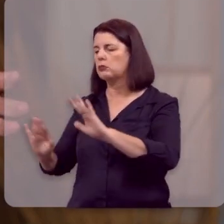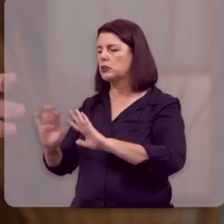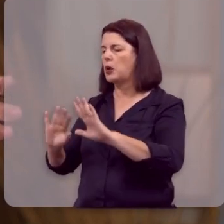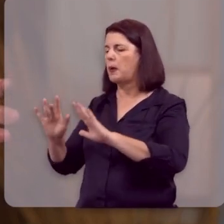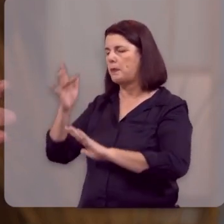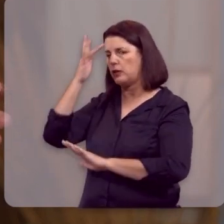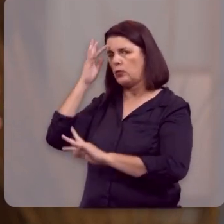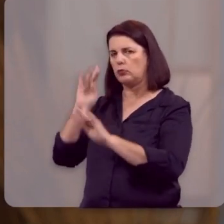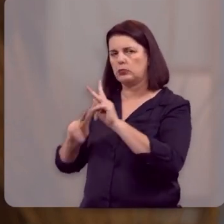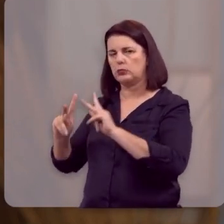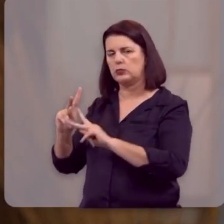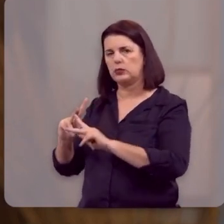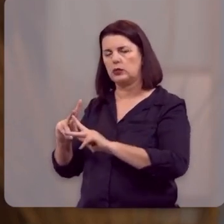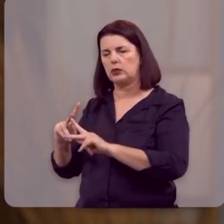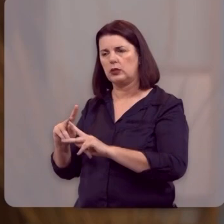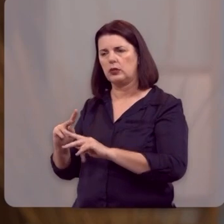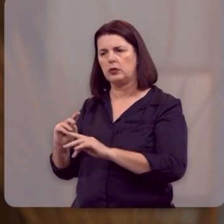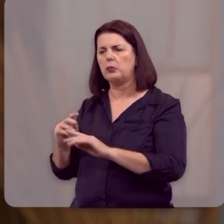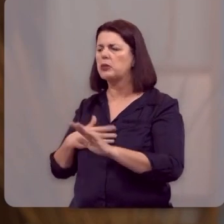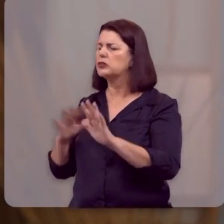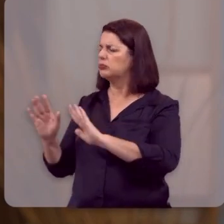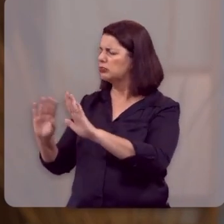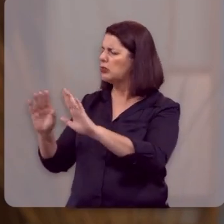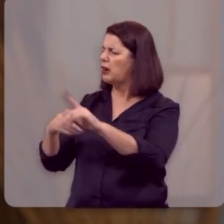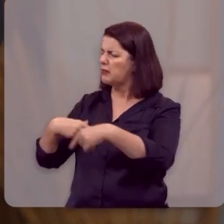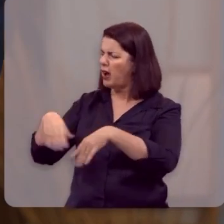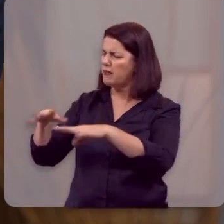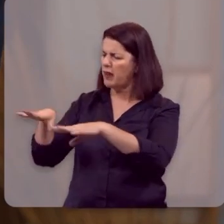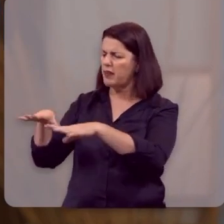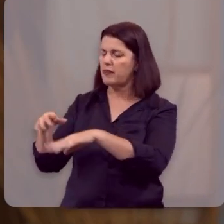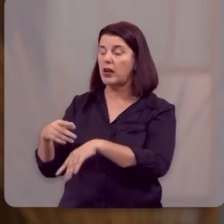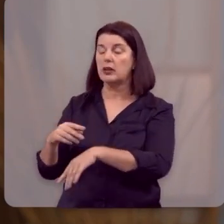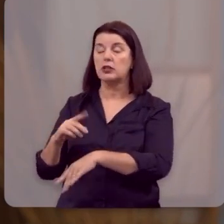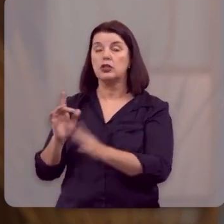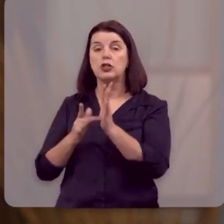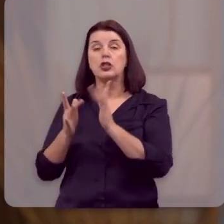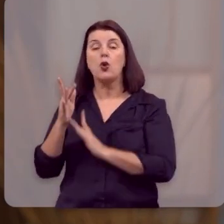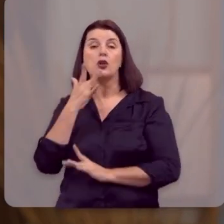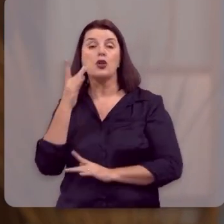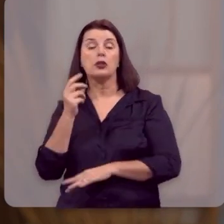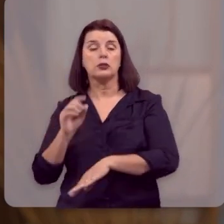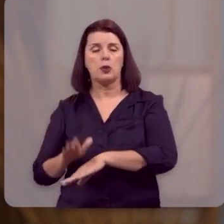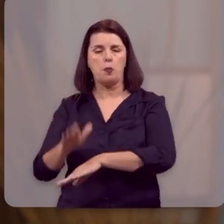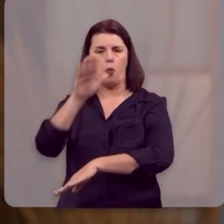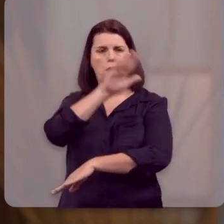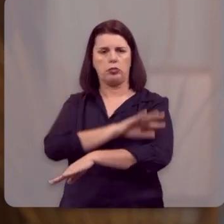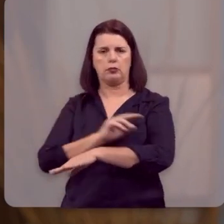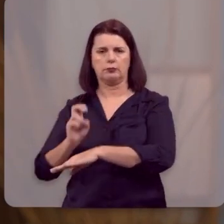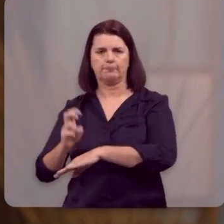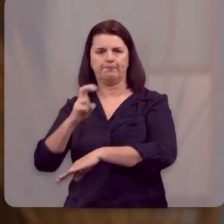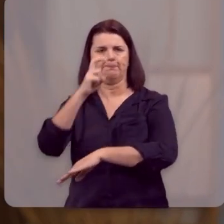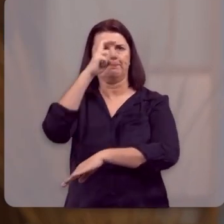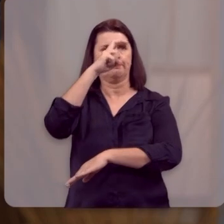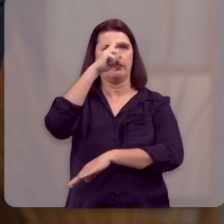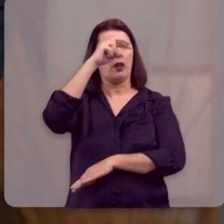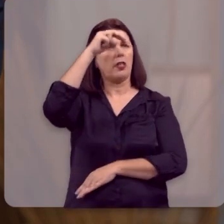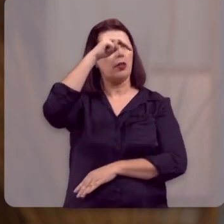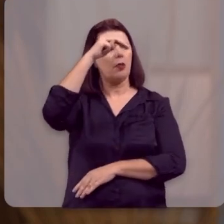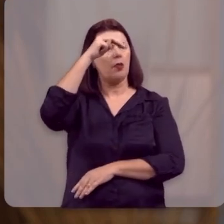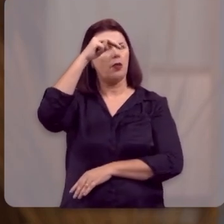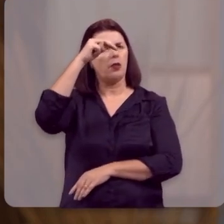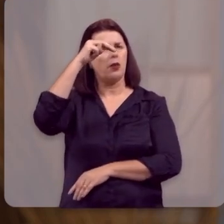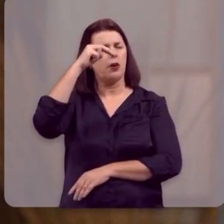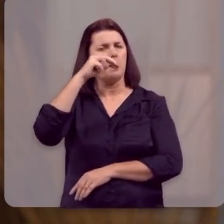as multidões. Despedidas as multidões, Jesus subiu para o monte, sozinho, para orar. E lá do monte, diz